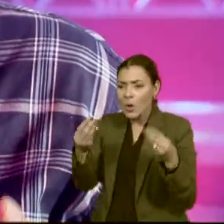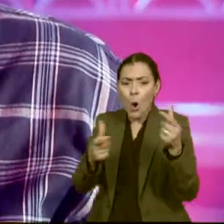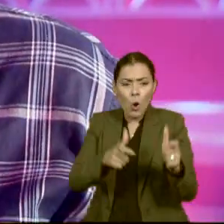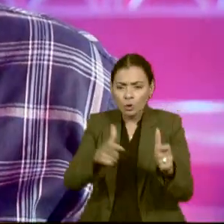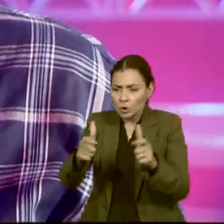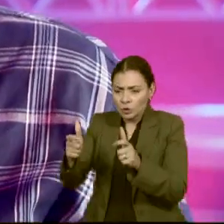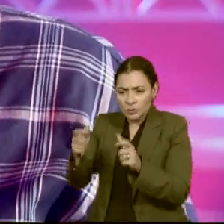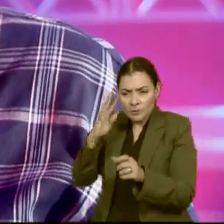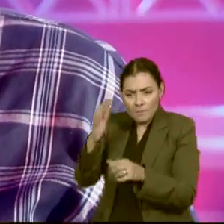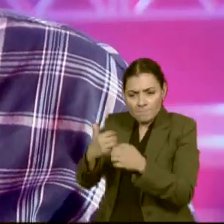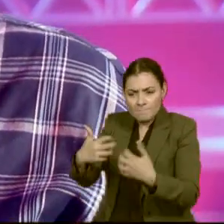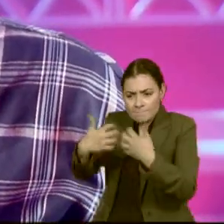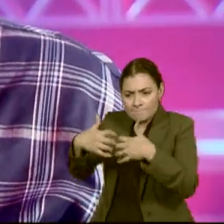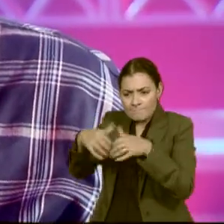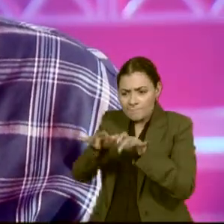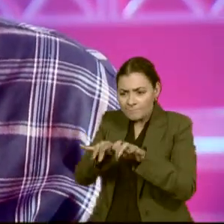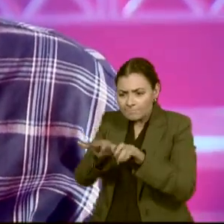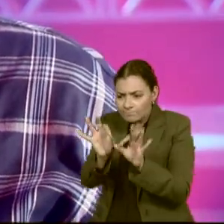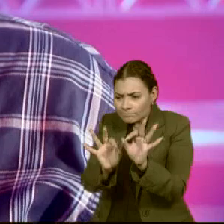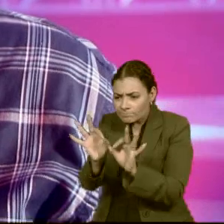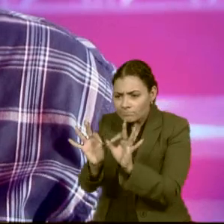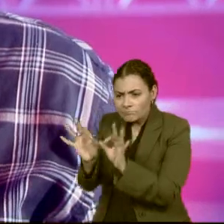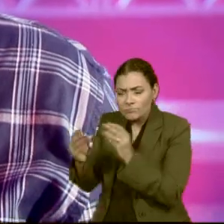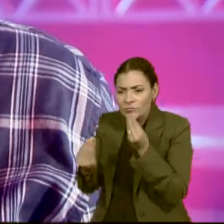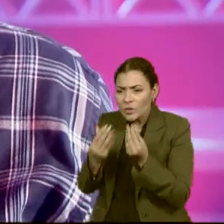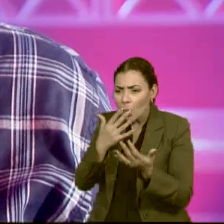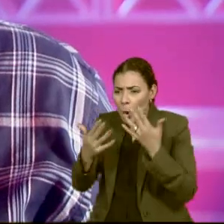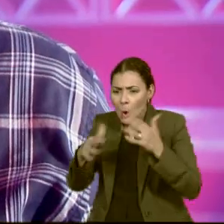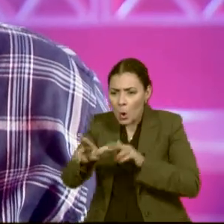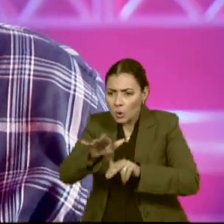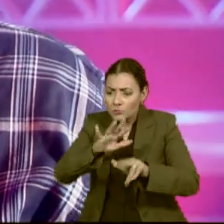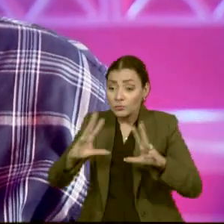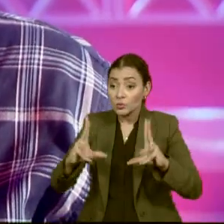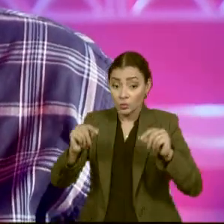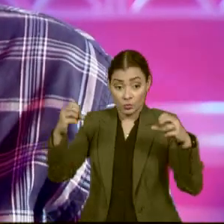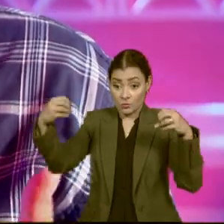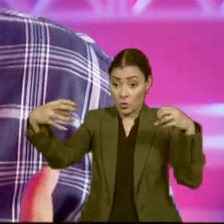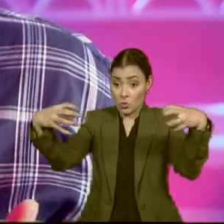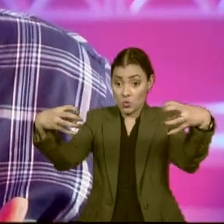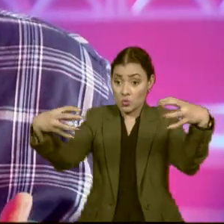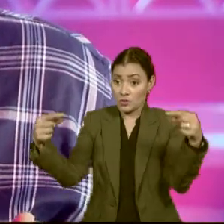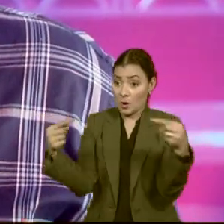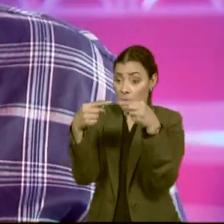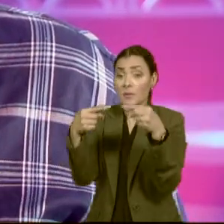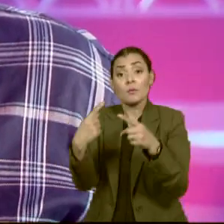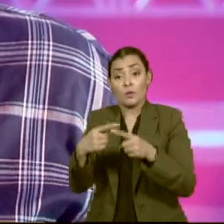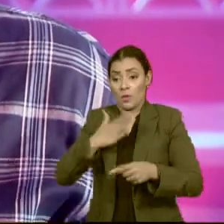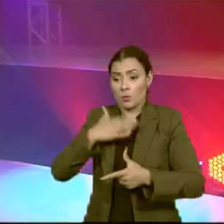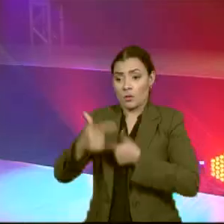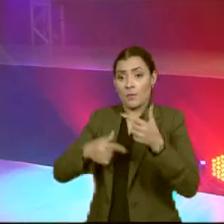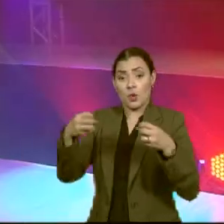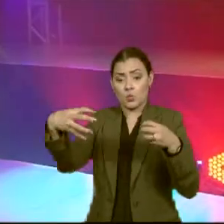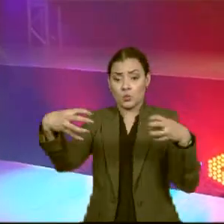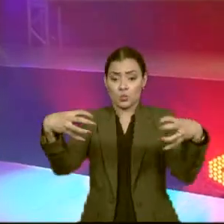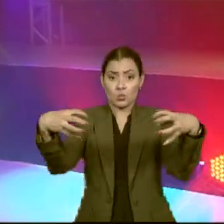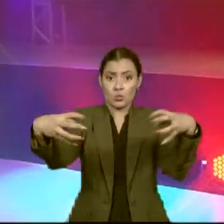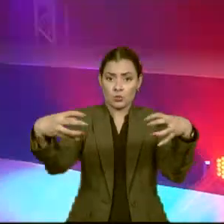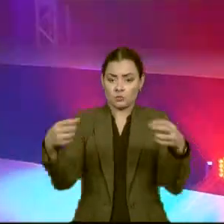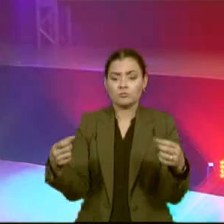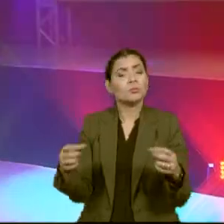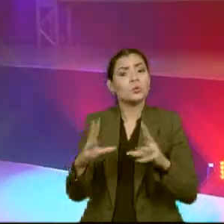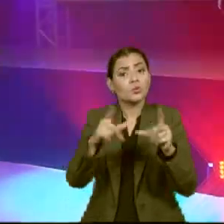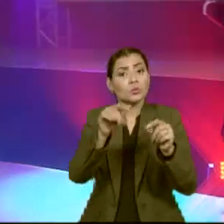de câmeras, lentes, estudo dos materiais, texturas, para a reflexão da luz. Porque eu trabalho com a luz incidente.